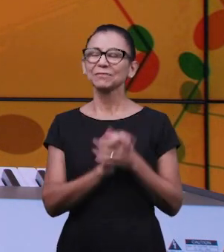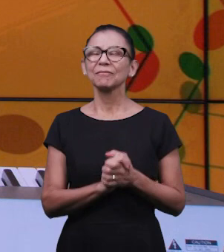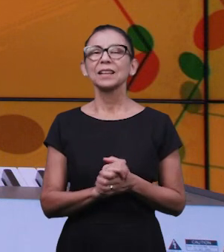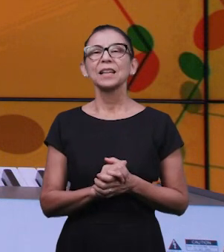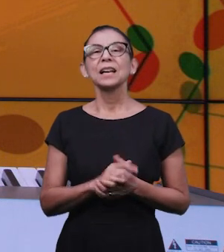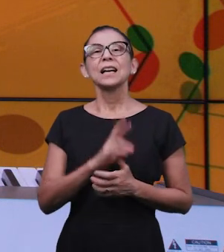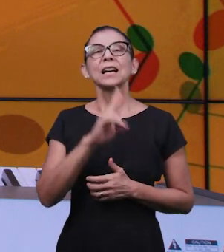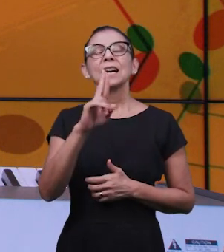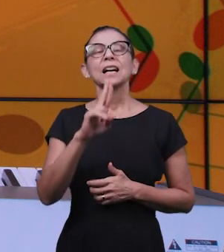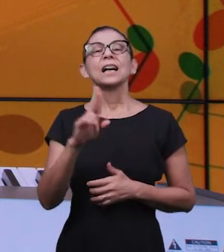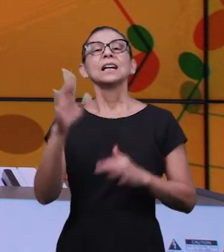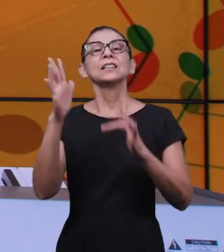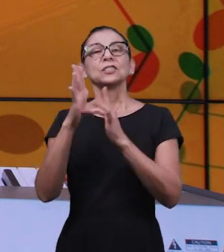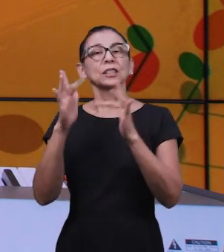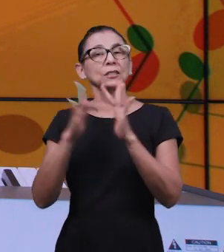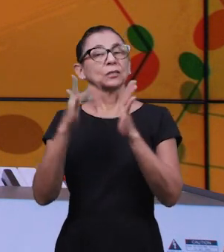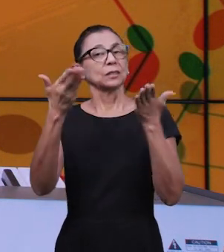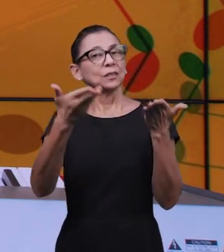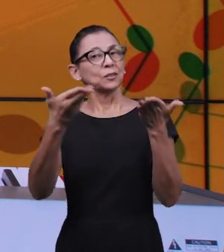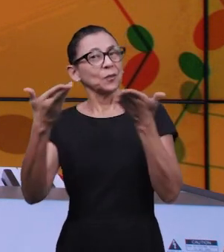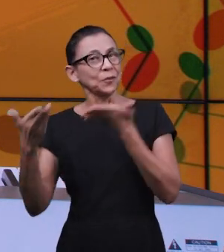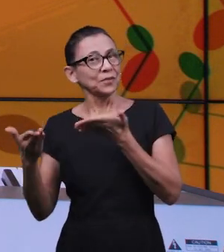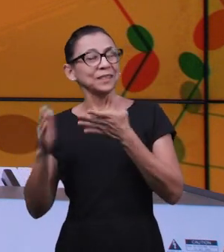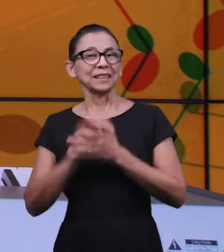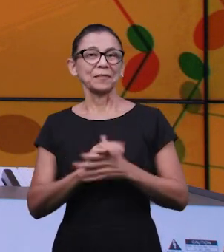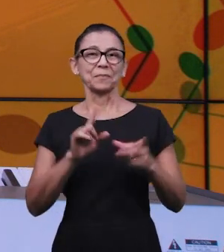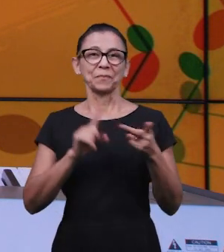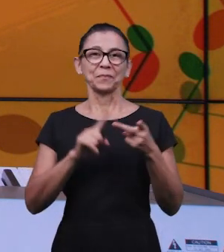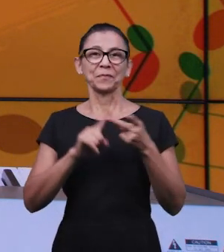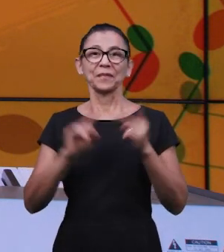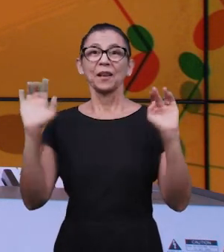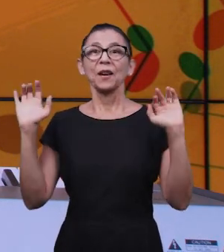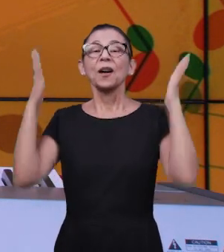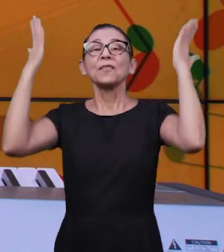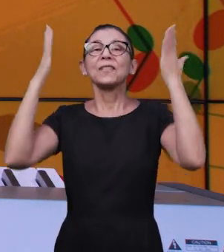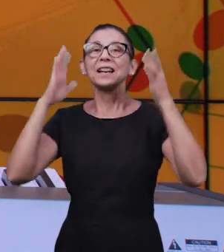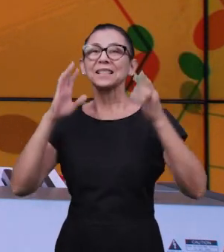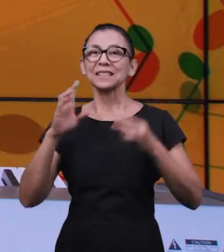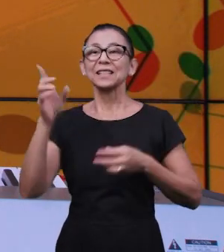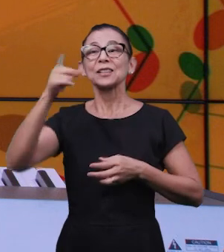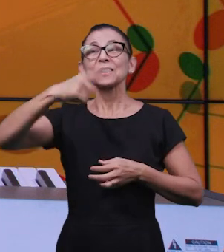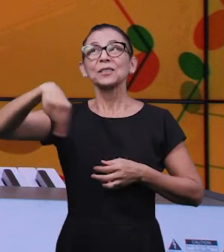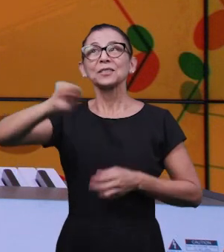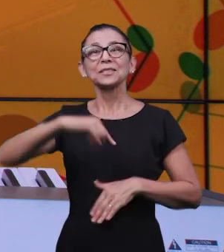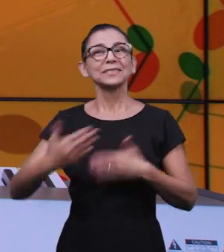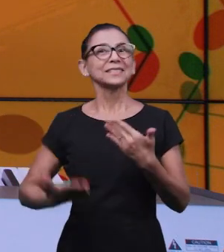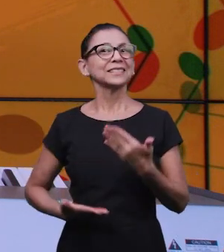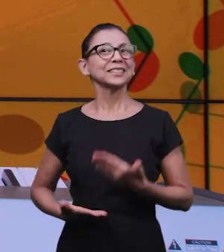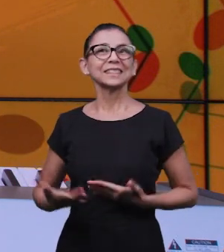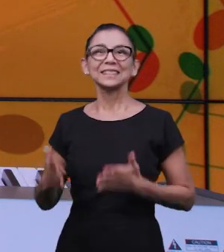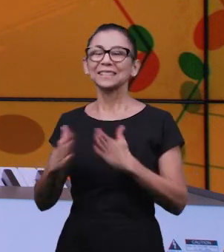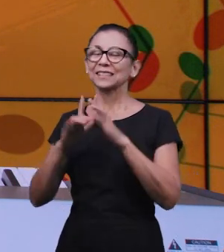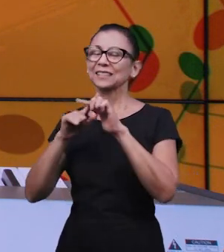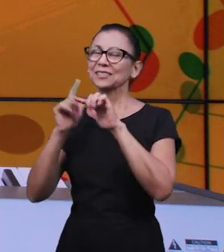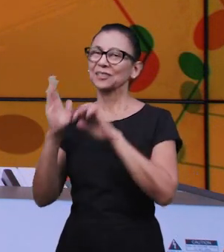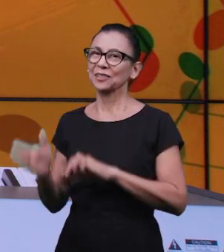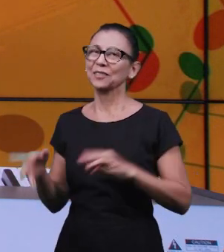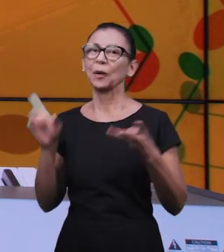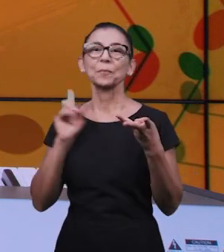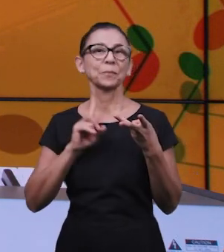festa? Como é que eu vou? Que roupa eu vou usar? Nós temos todas